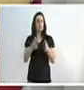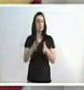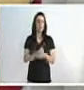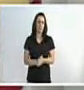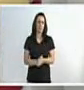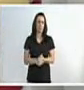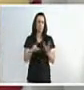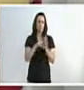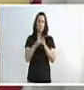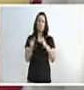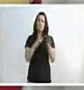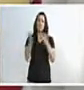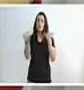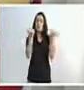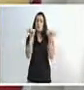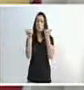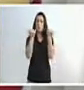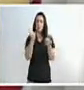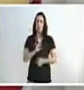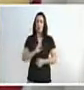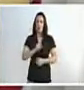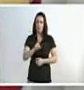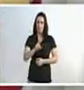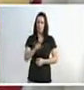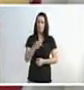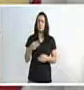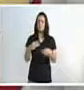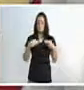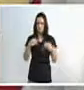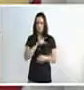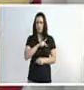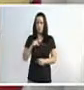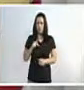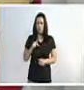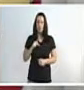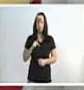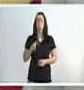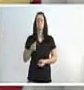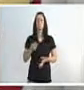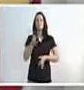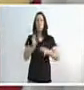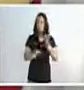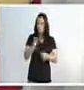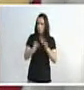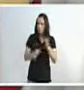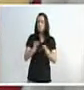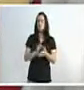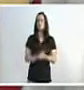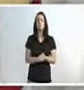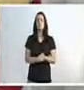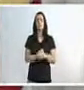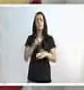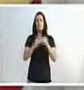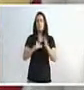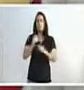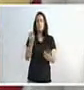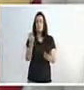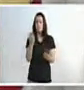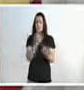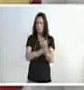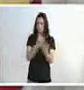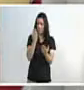acesso à informação, representação no Ministério Público, Tribunal de Contas do Estado, ações populares, lá no